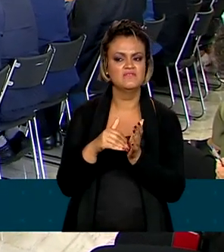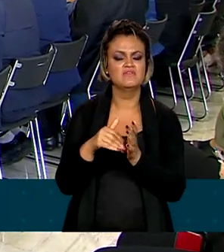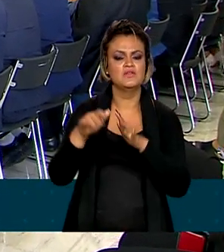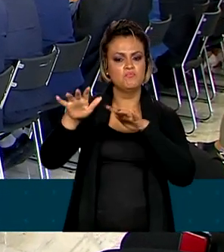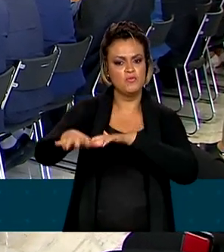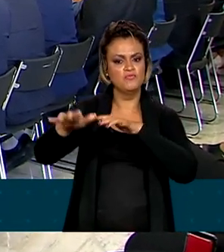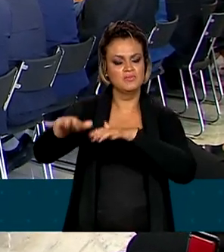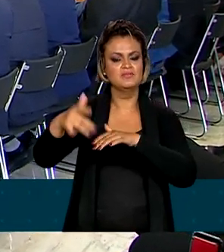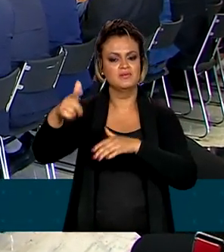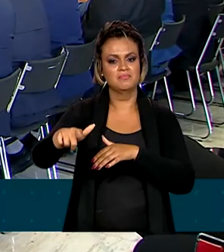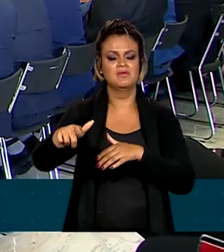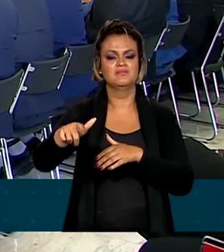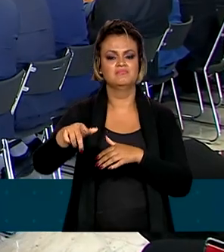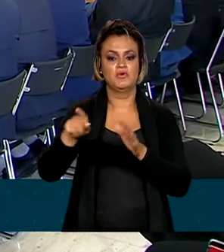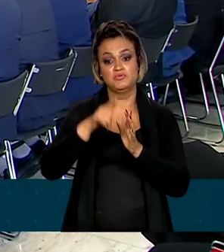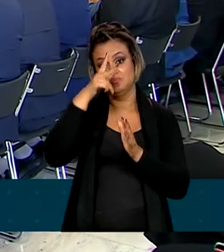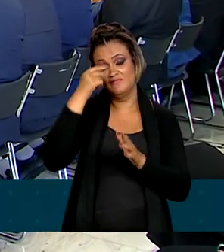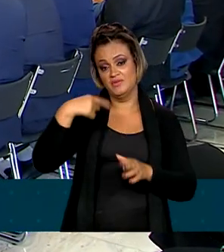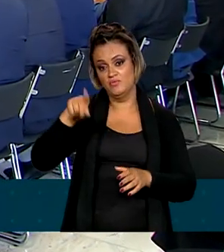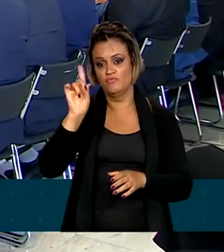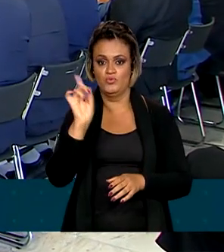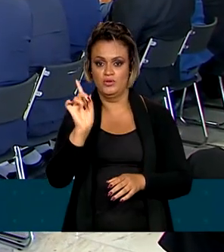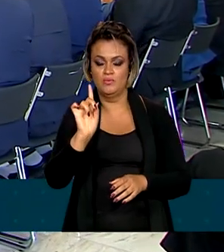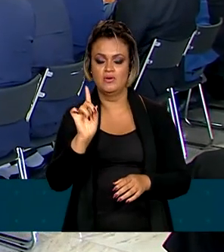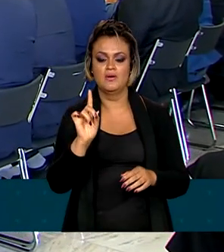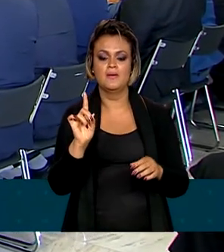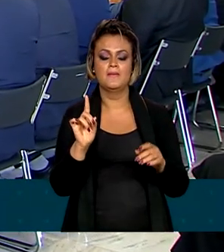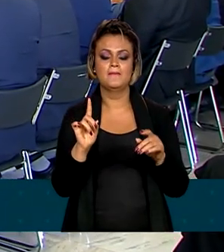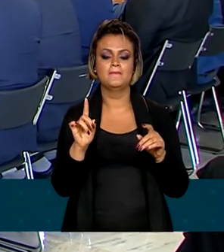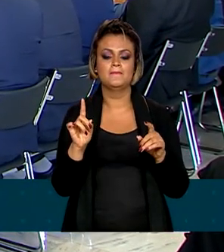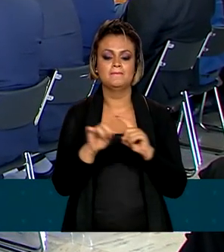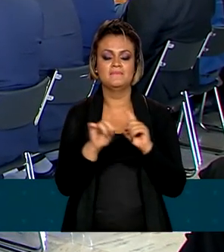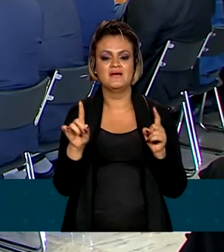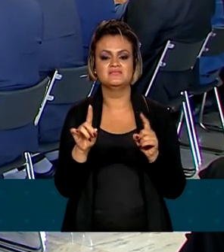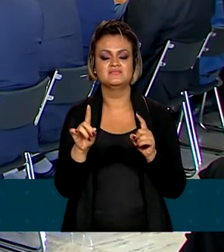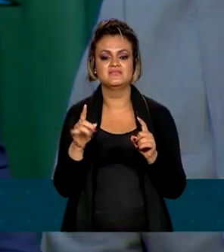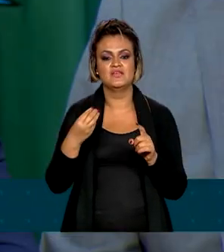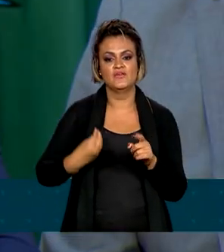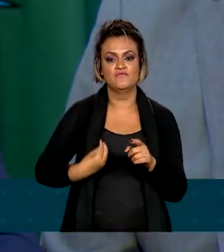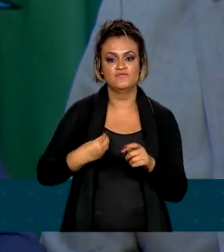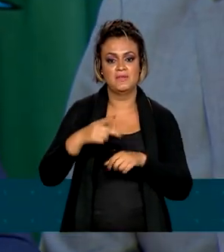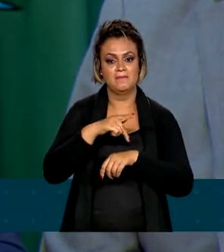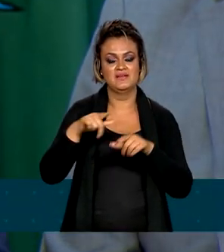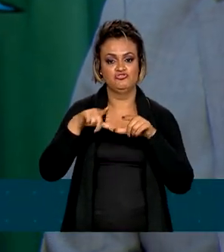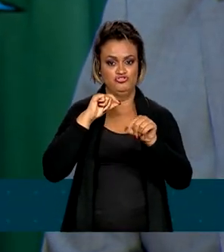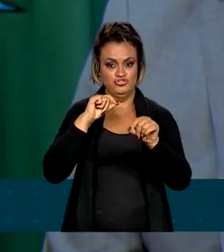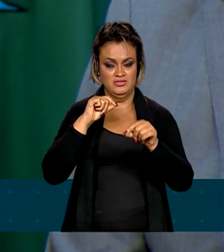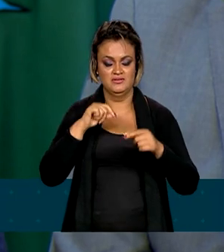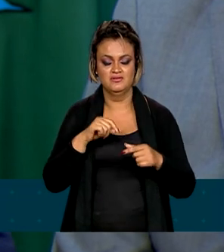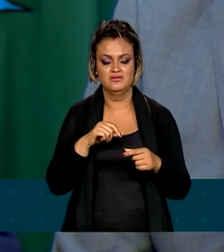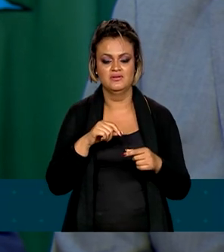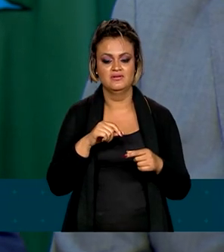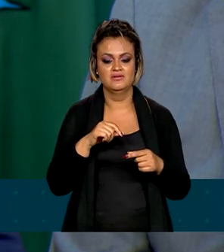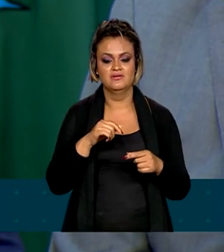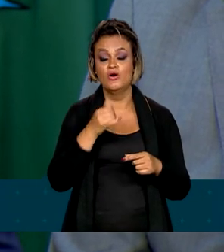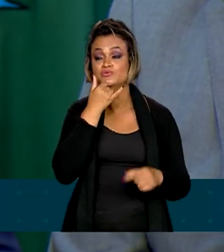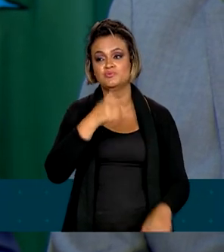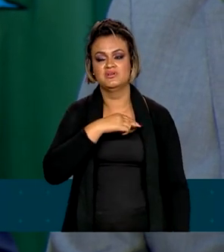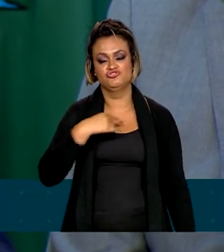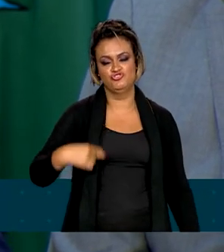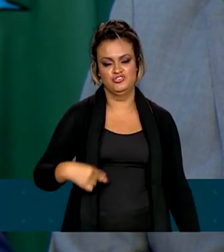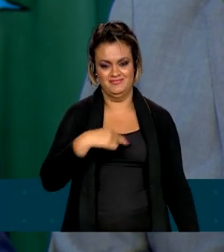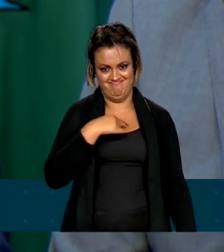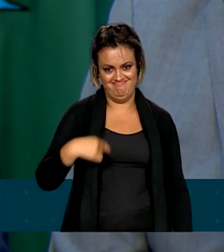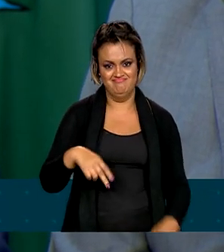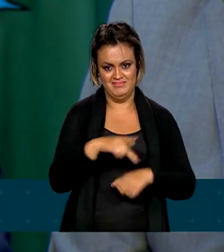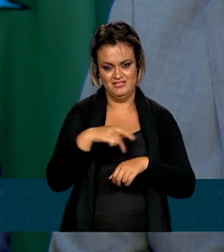Marcha dos Prefeitos, que eu não vou poder participar, porque eu vou estar na China. Mas isso aqui que está acontecendo